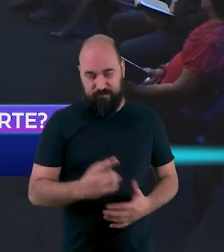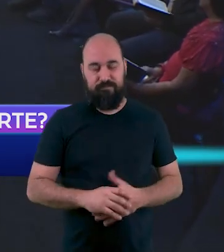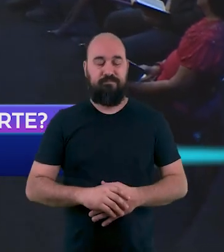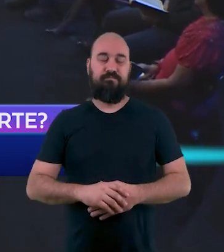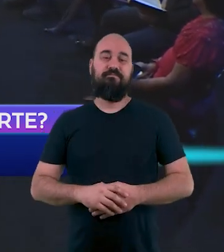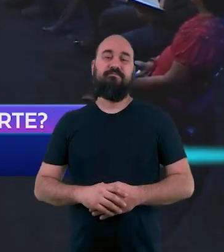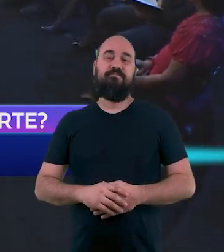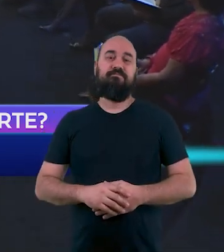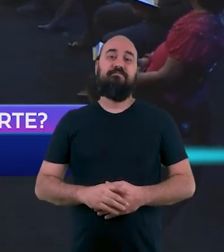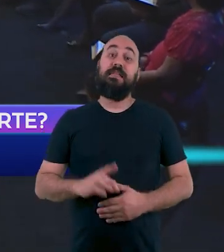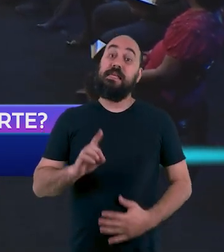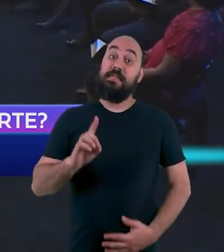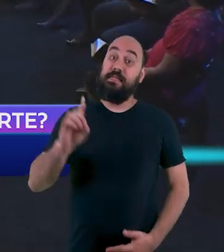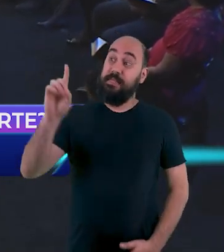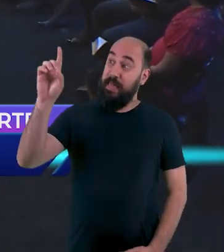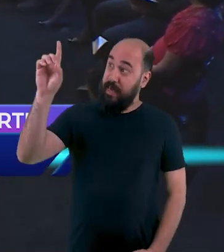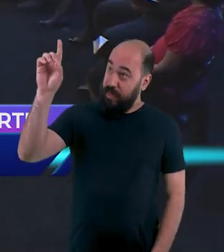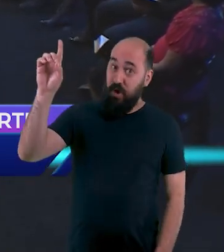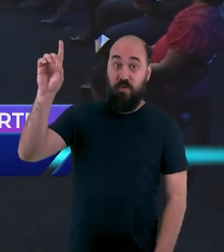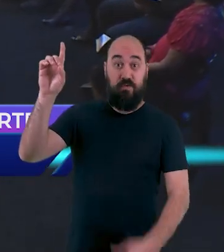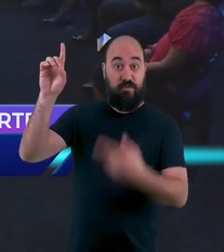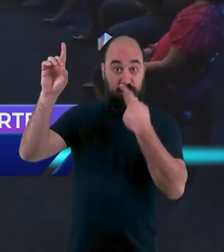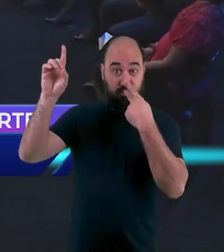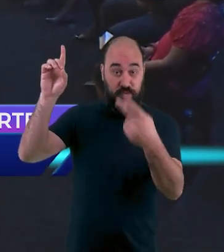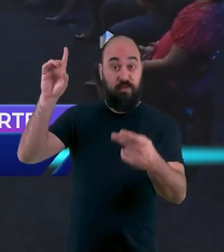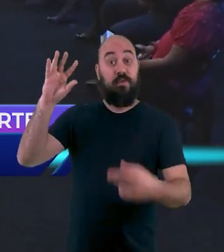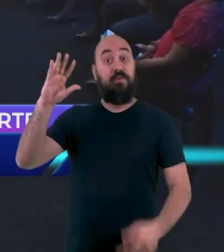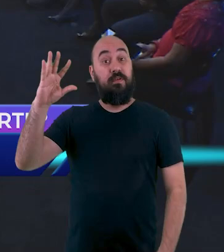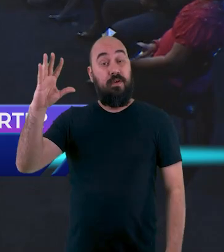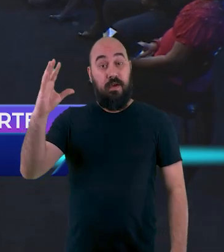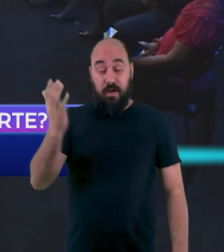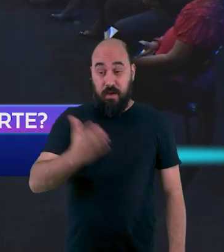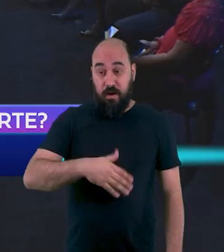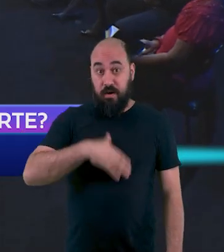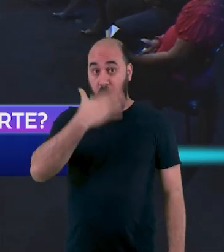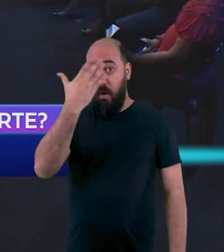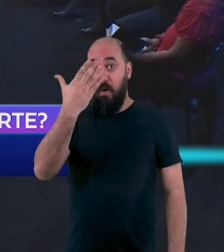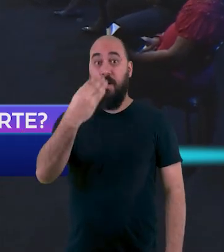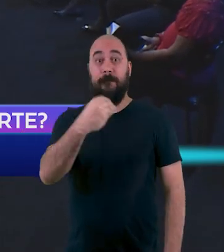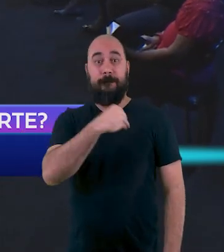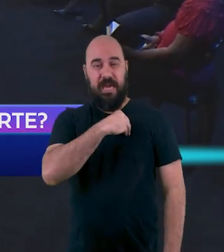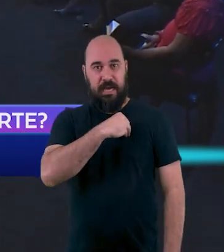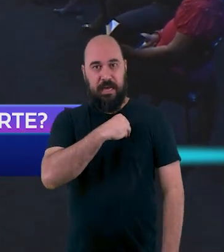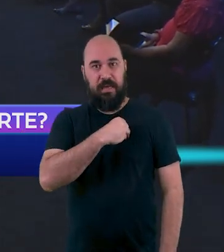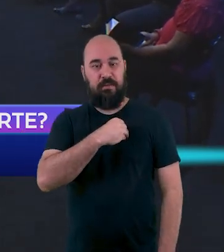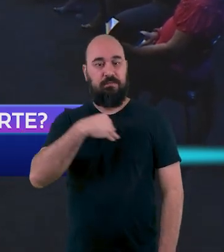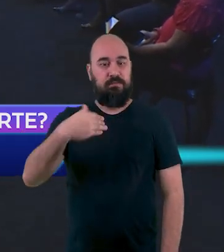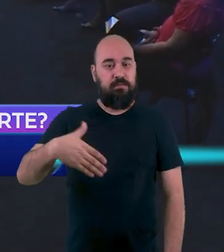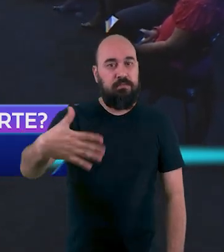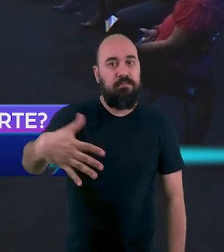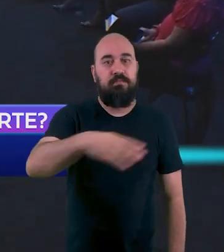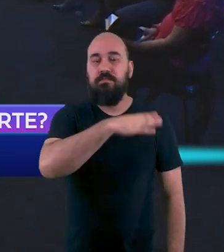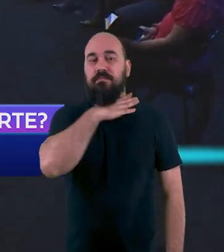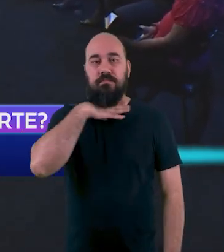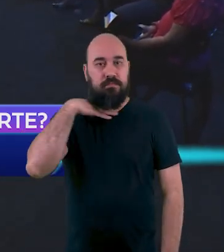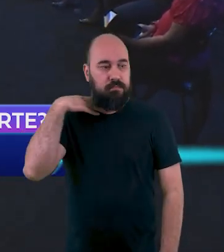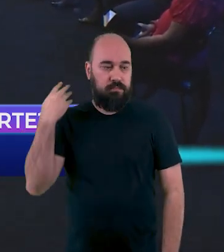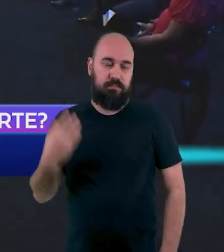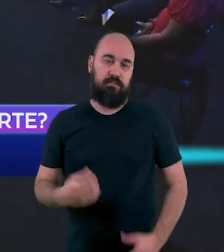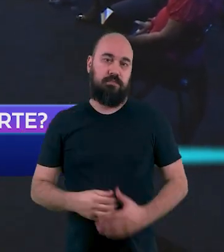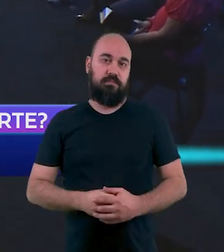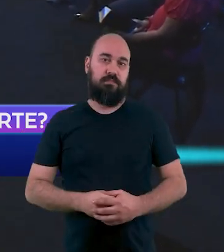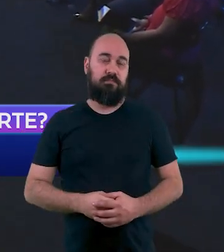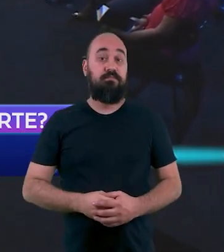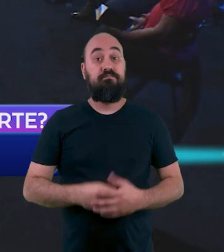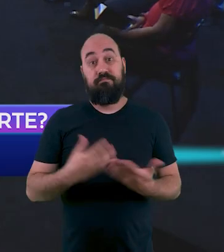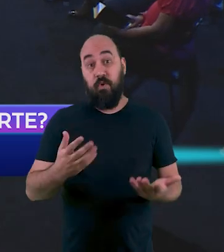Deus disse claramente que o pecado resultaria em morte. Está claro. Adão e